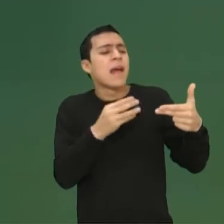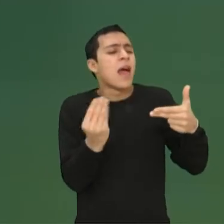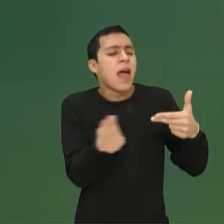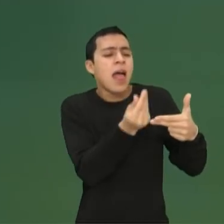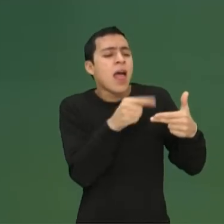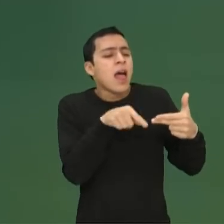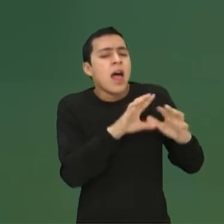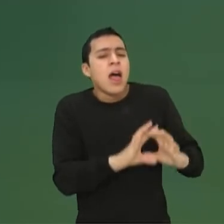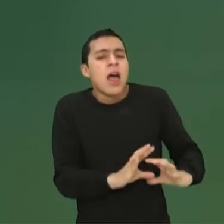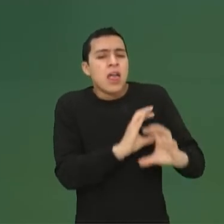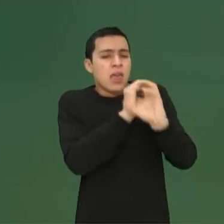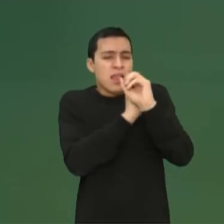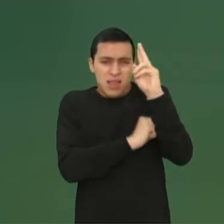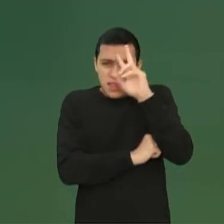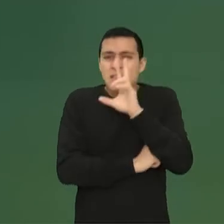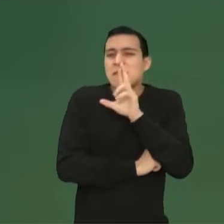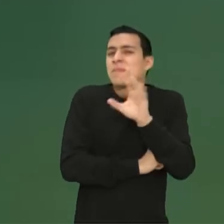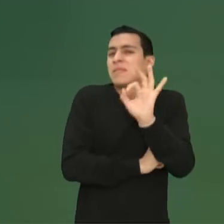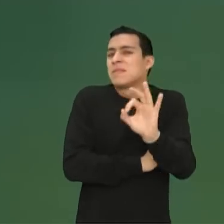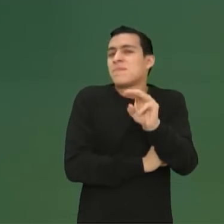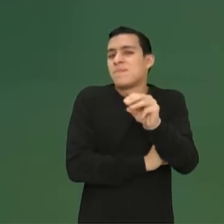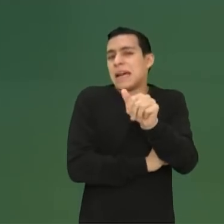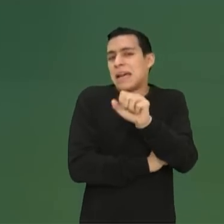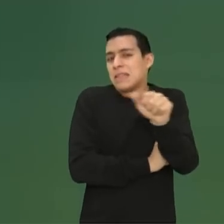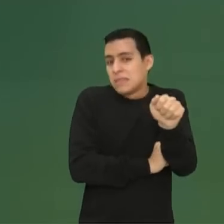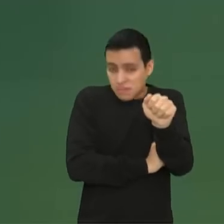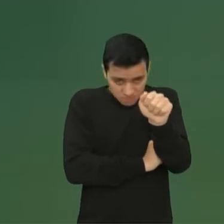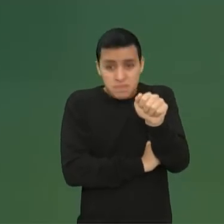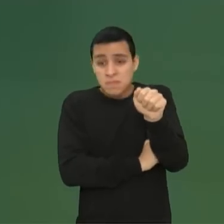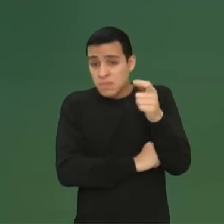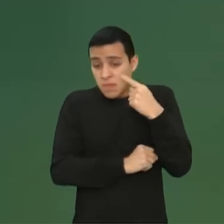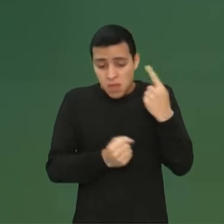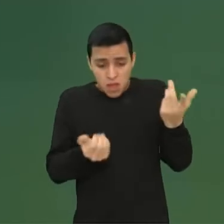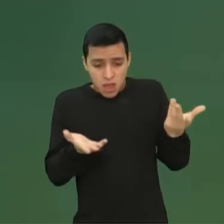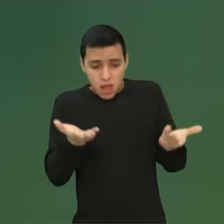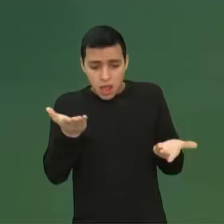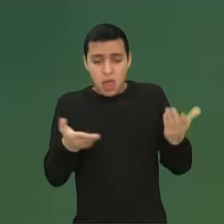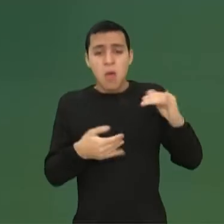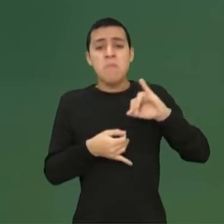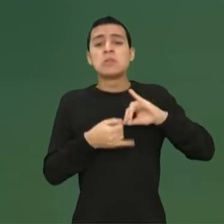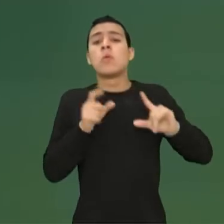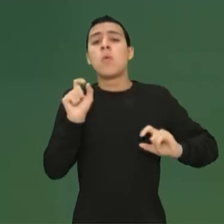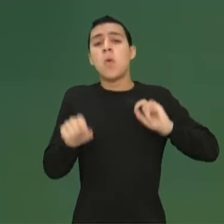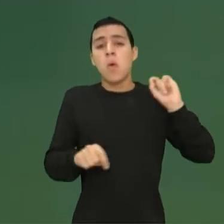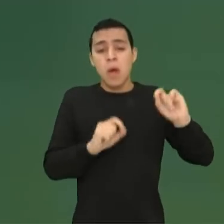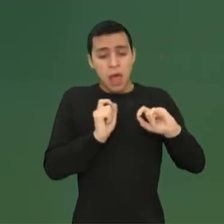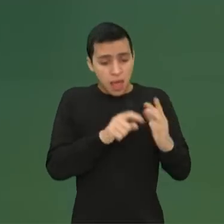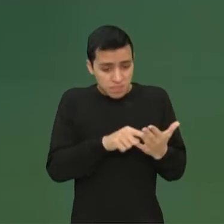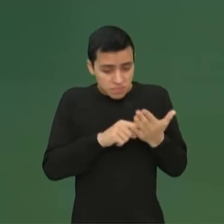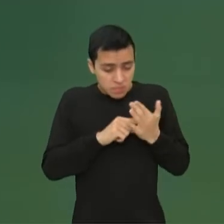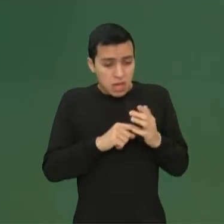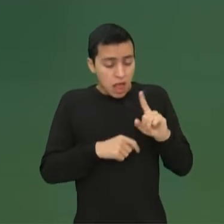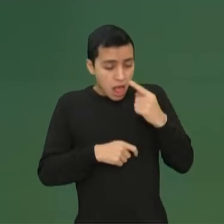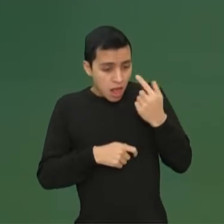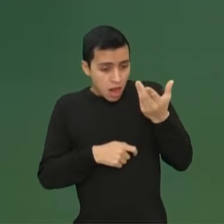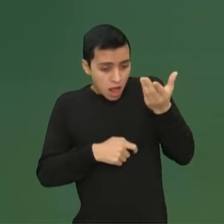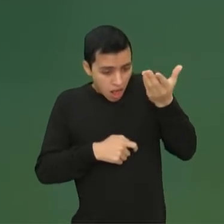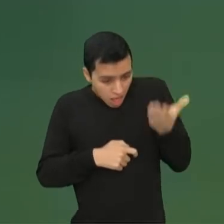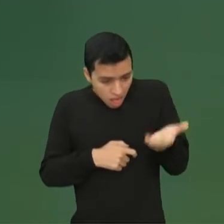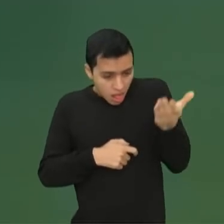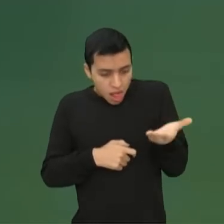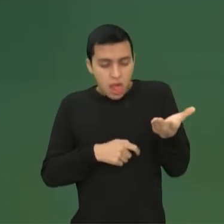feito. Lembra que a resposta era massa. Então, a balança é um instrumento que me indica